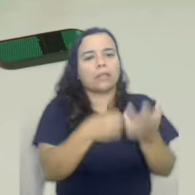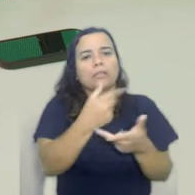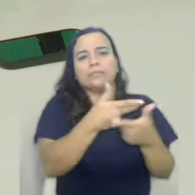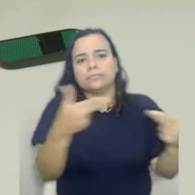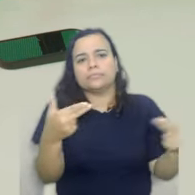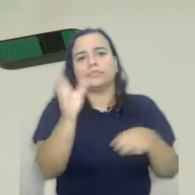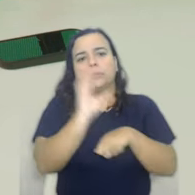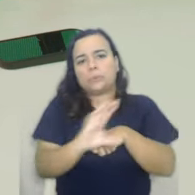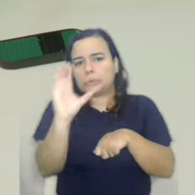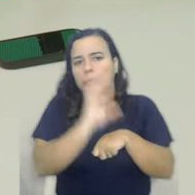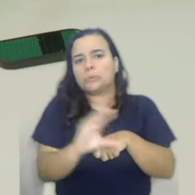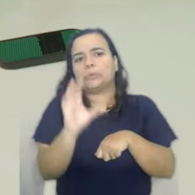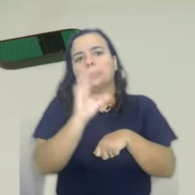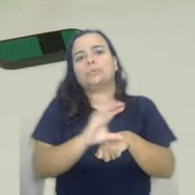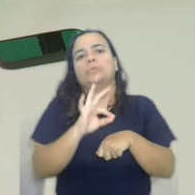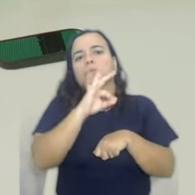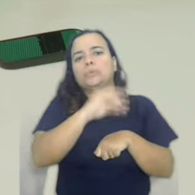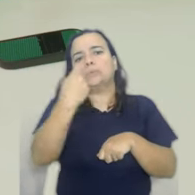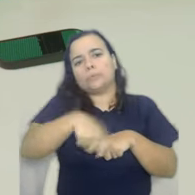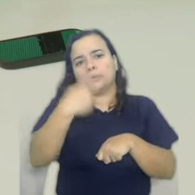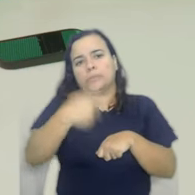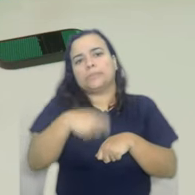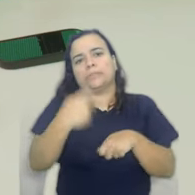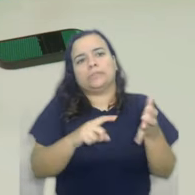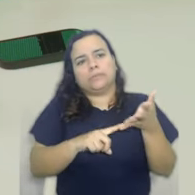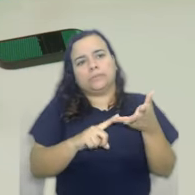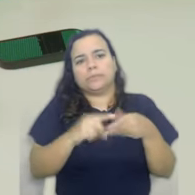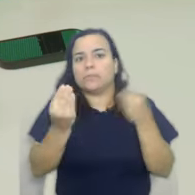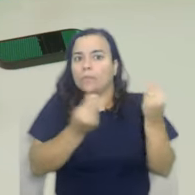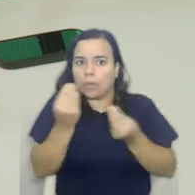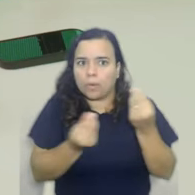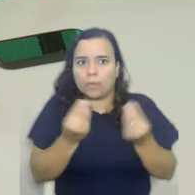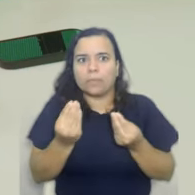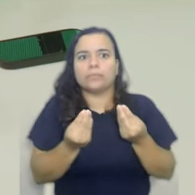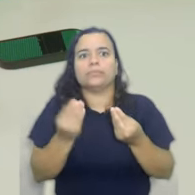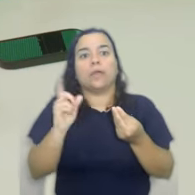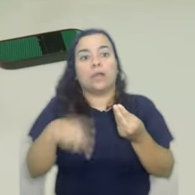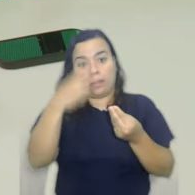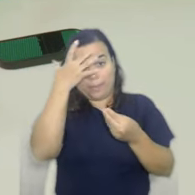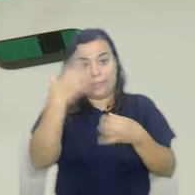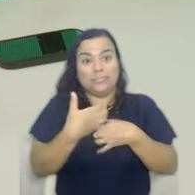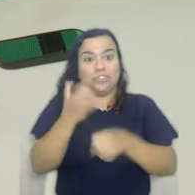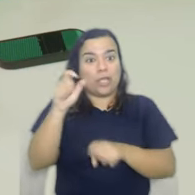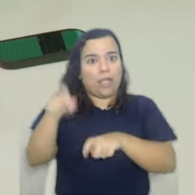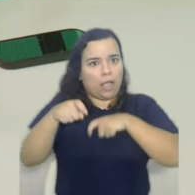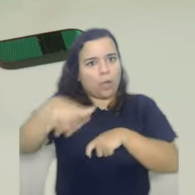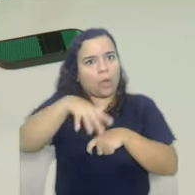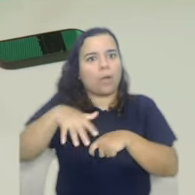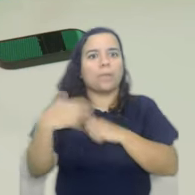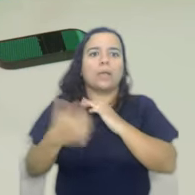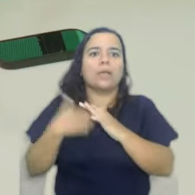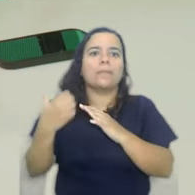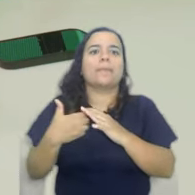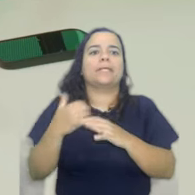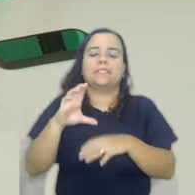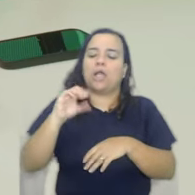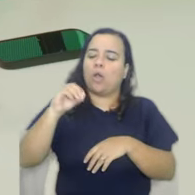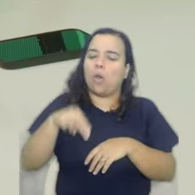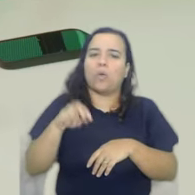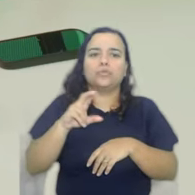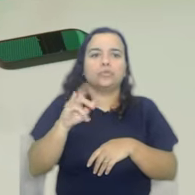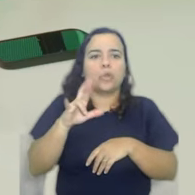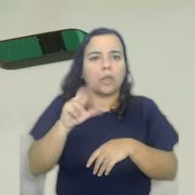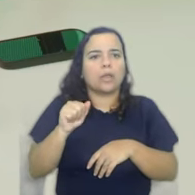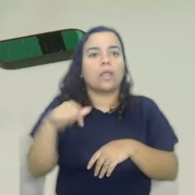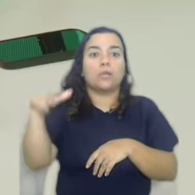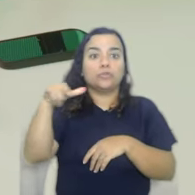curso que precisa para fazer a pulverização então normalmente são Engenheiros agrônomos pequenas empresas de consultoria que quer colocar o Drone